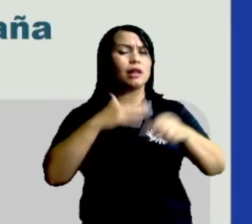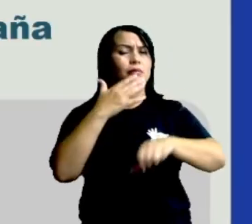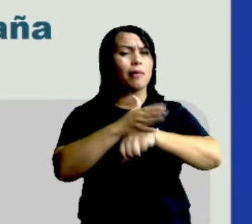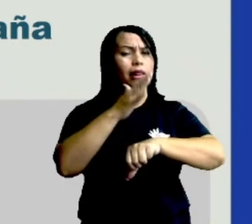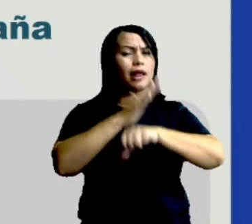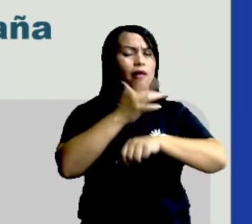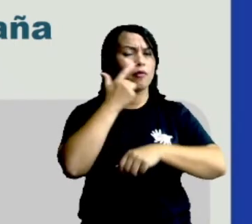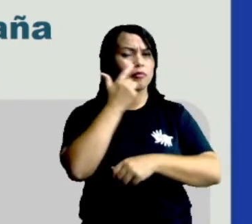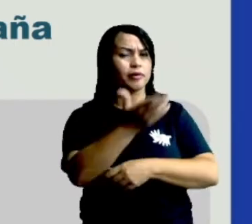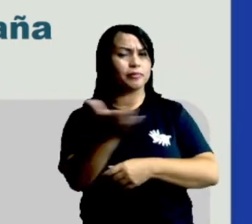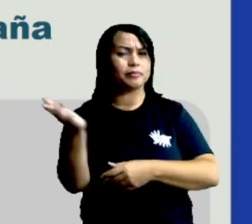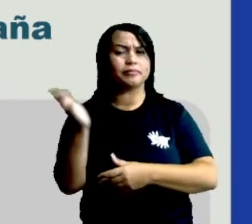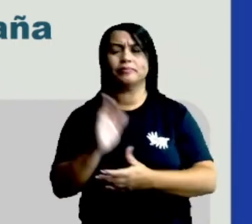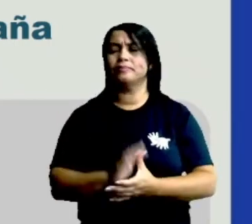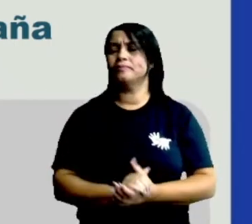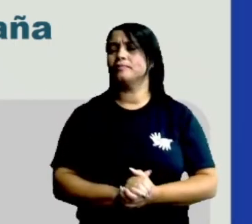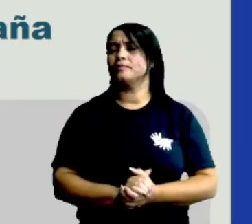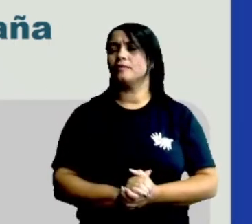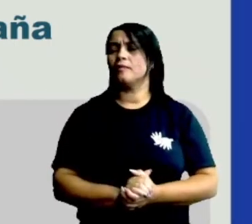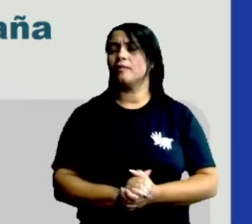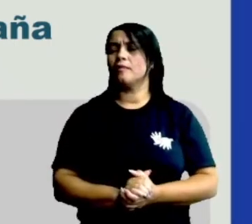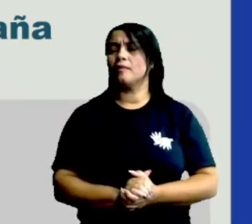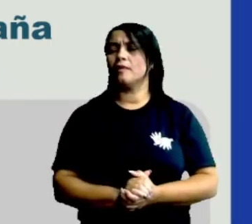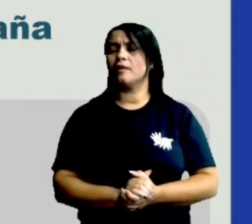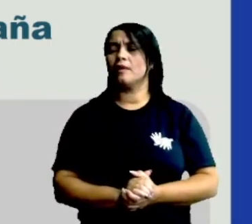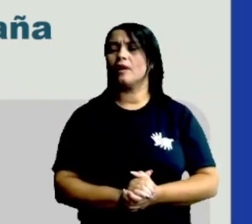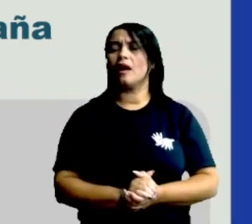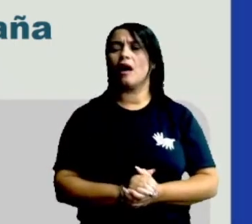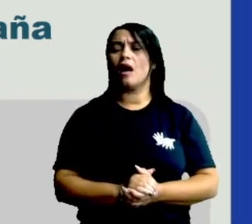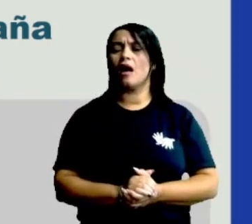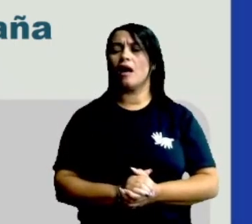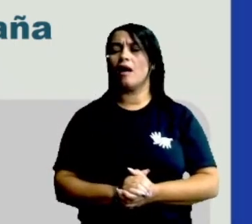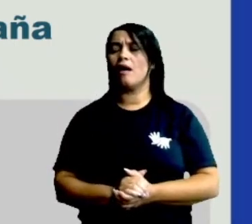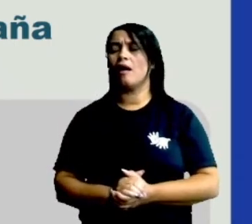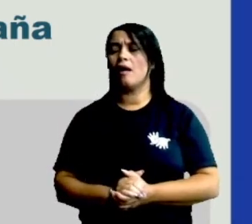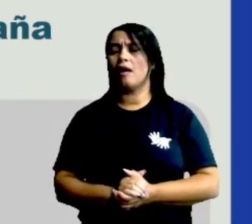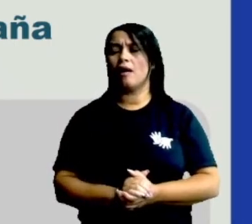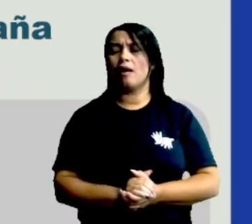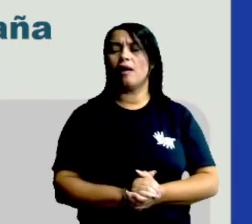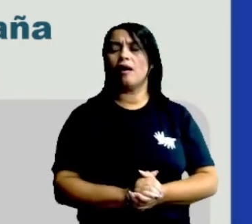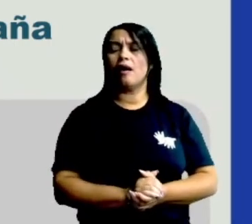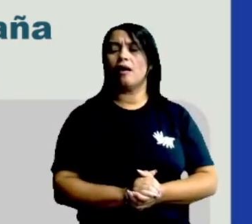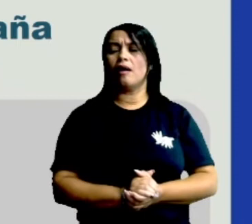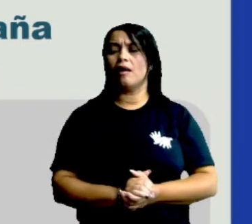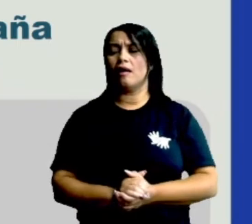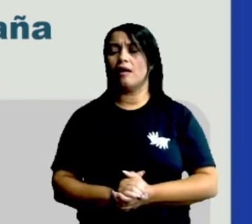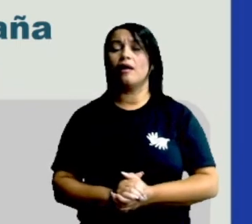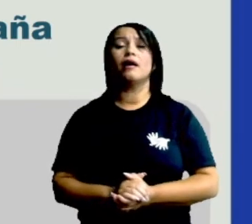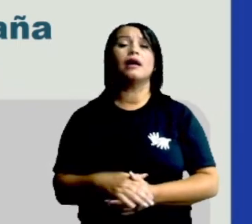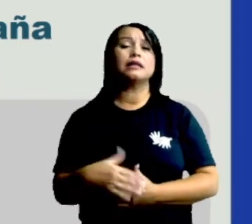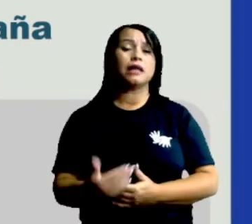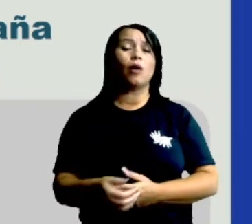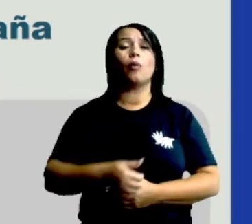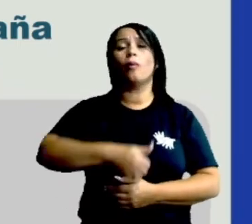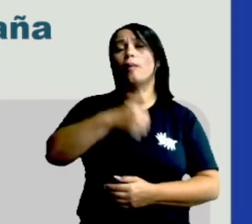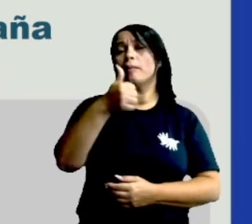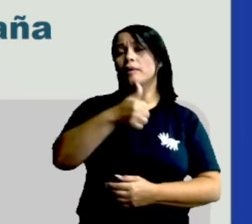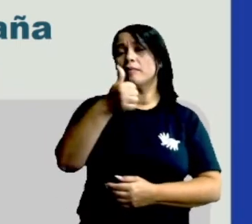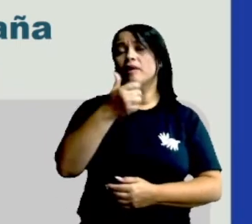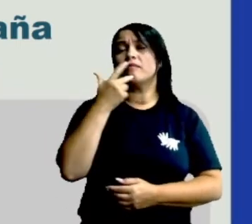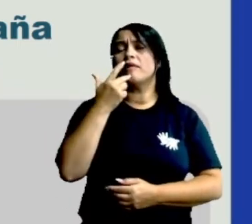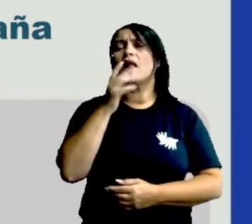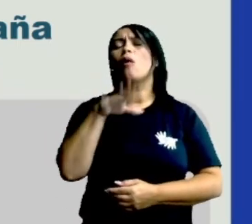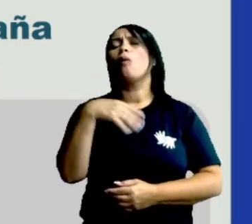praticar. Vamos lá. Rosas de aqui são las que mejor huelen. Então,